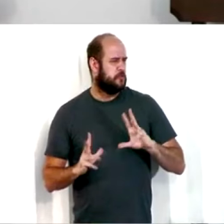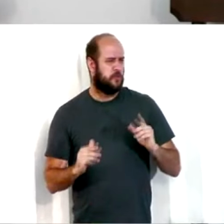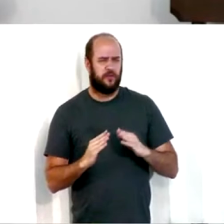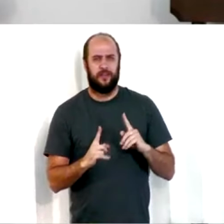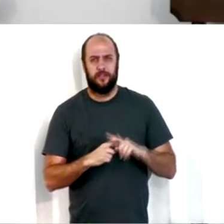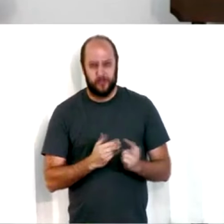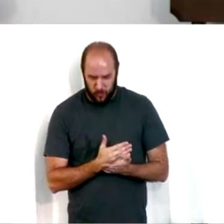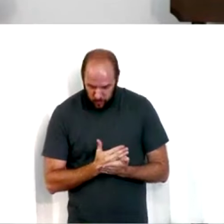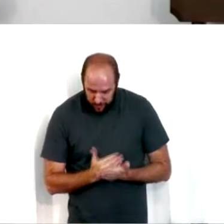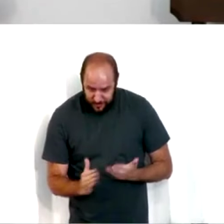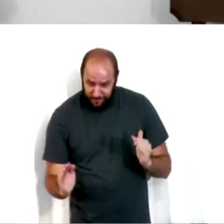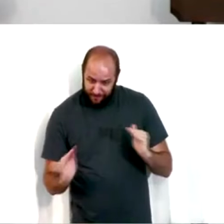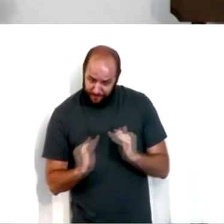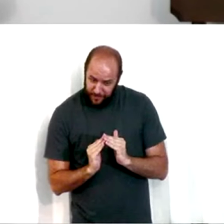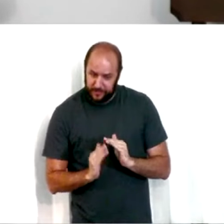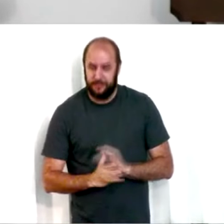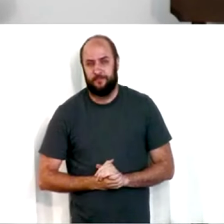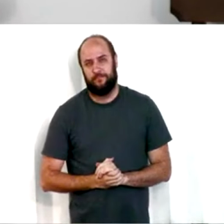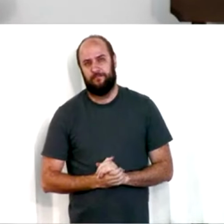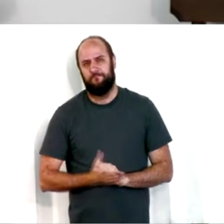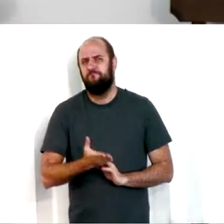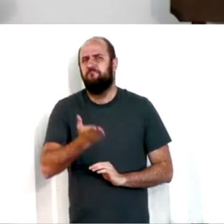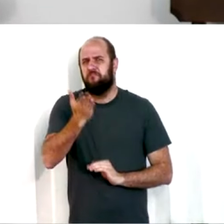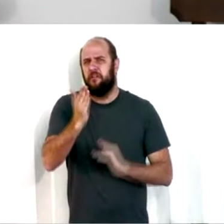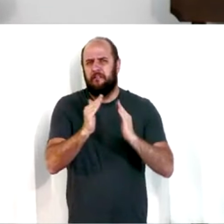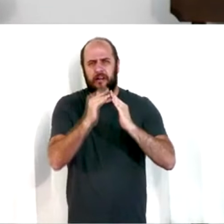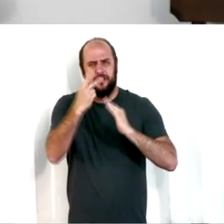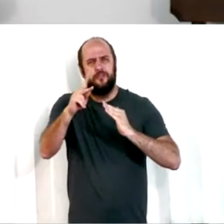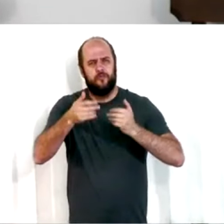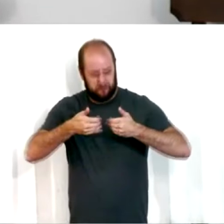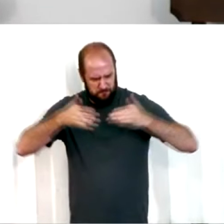começaram em uma casa. Abra sua casa.